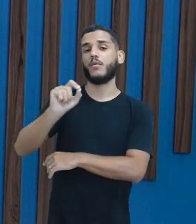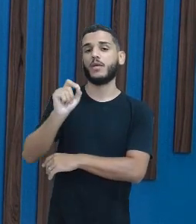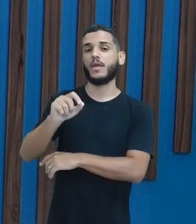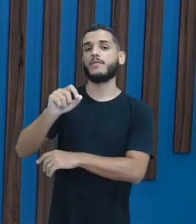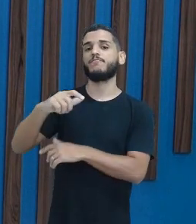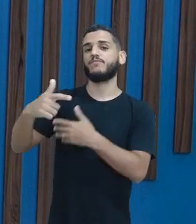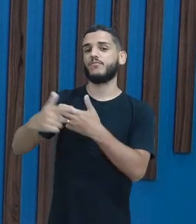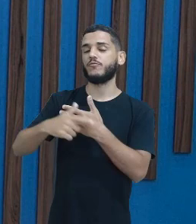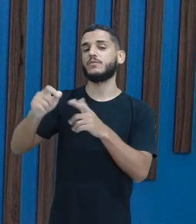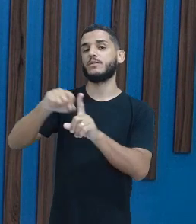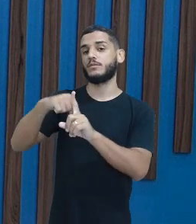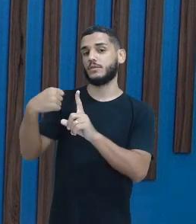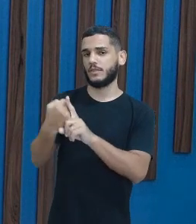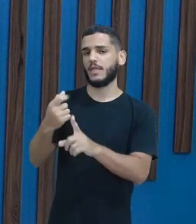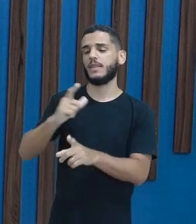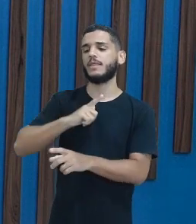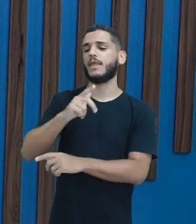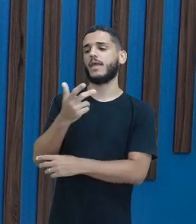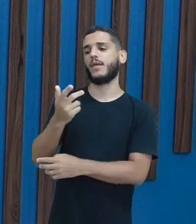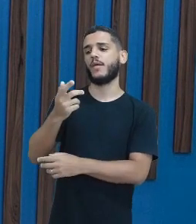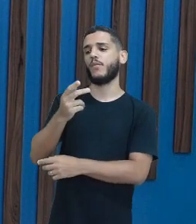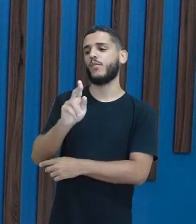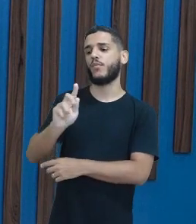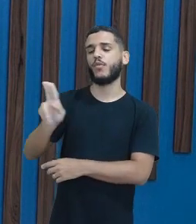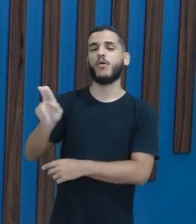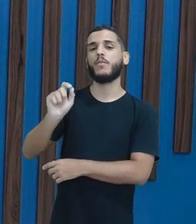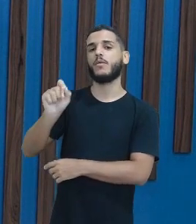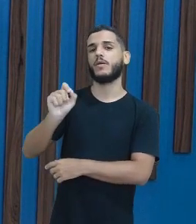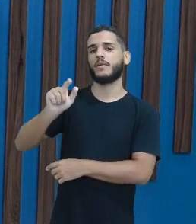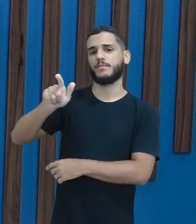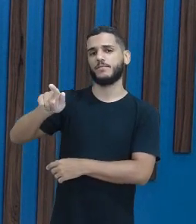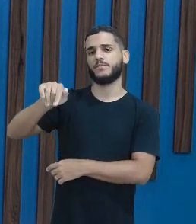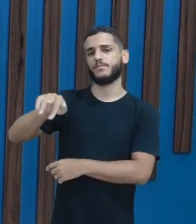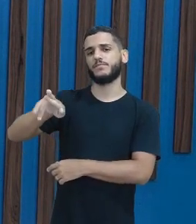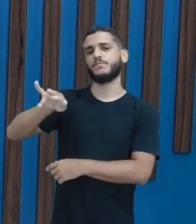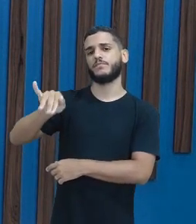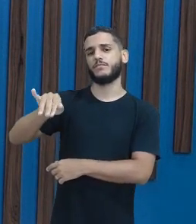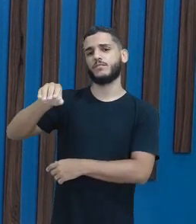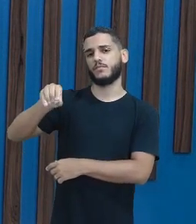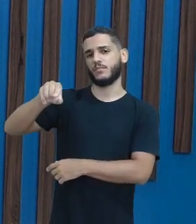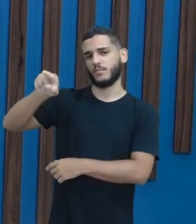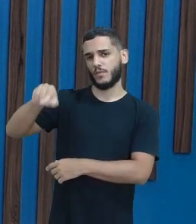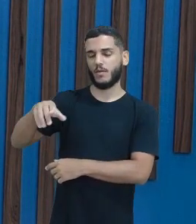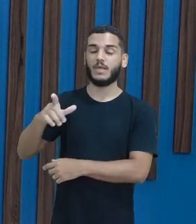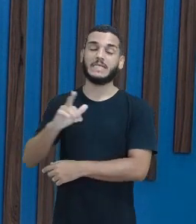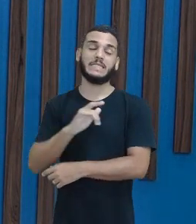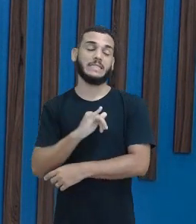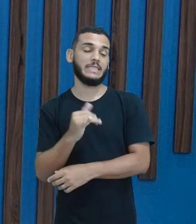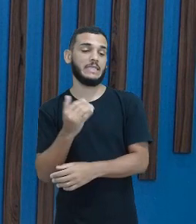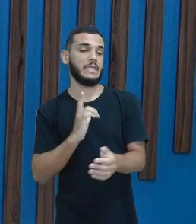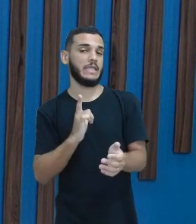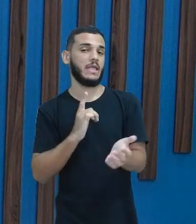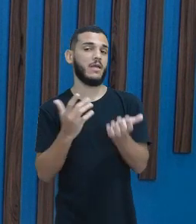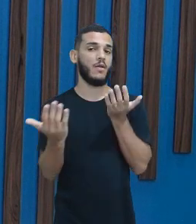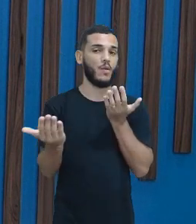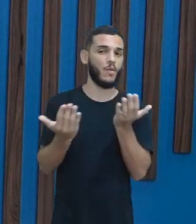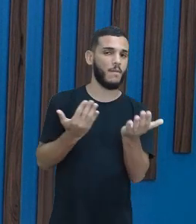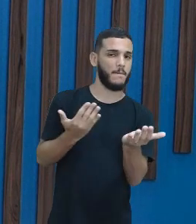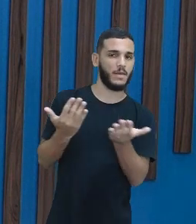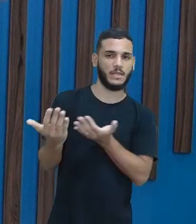ganha o nome de griot. Vê que interessante. Se a gente fizesse uma comparação aqui